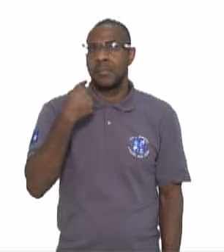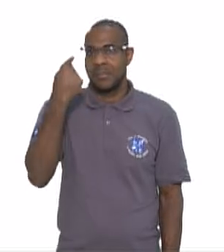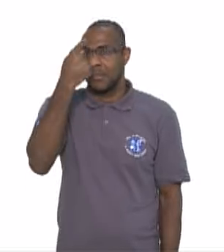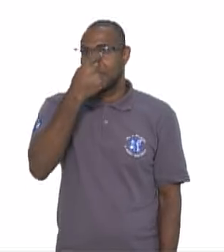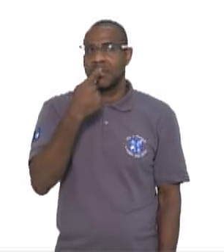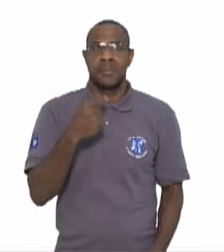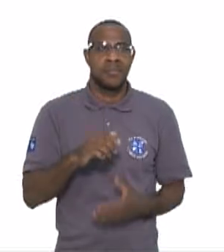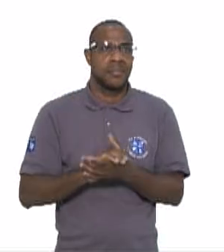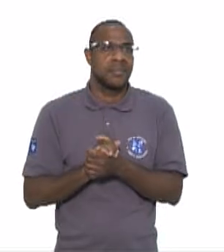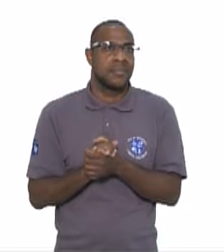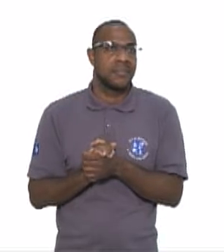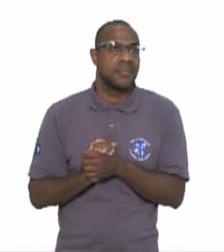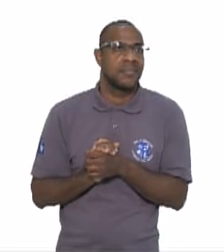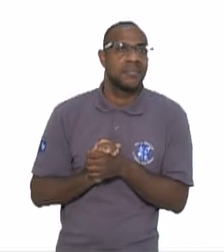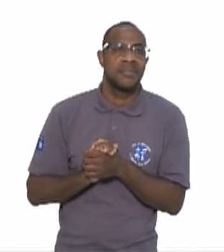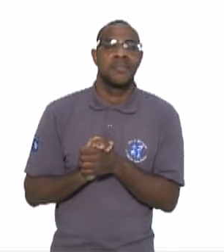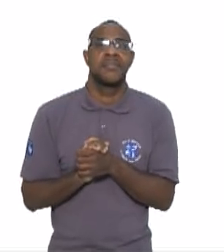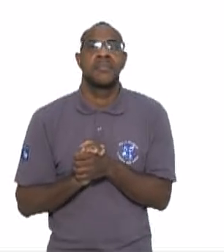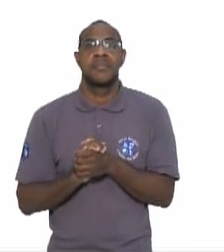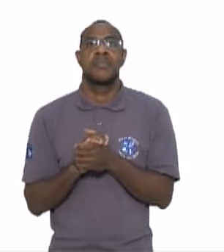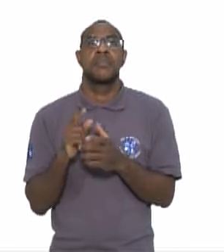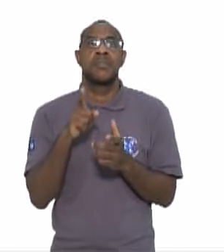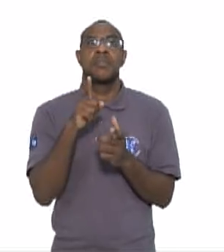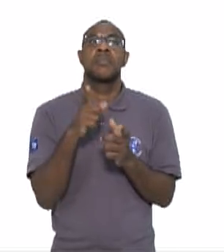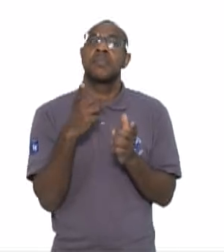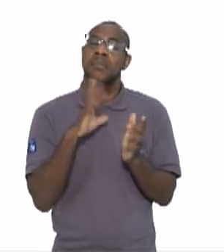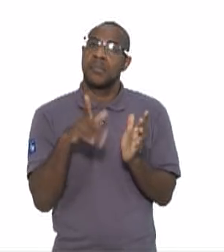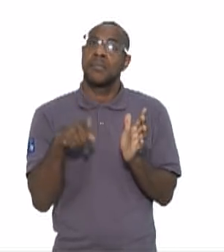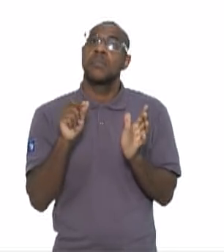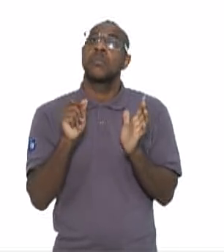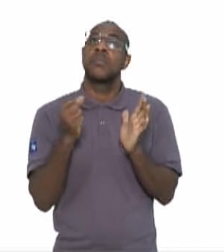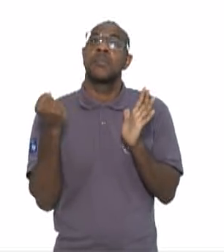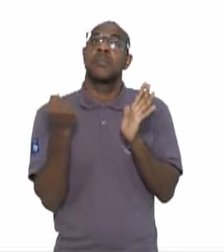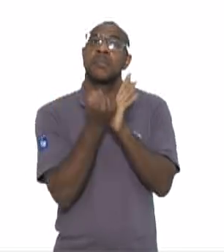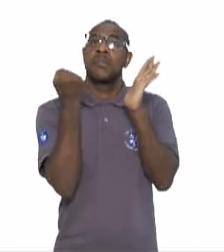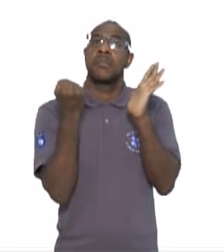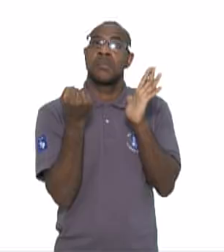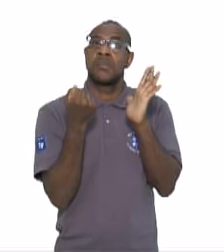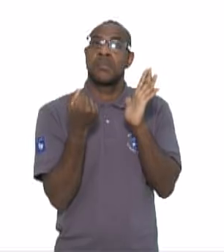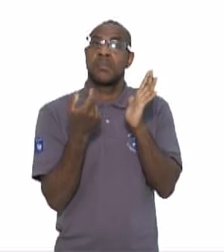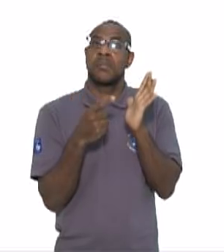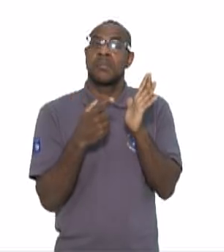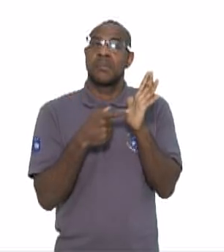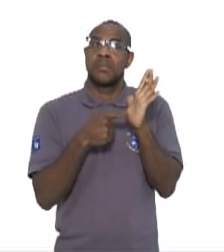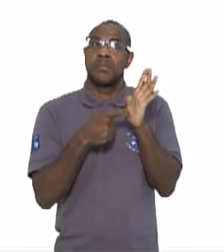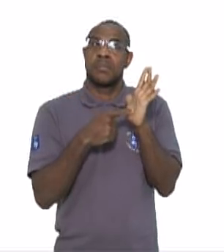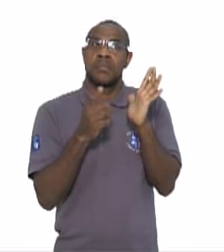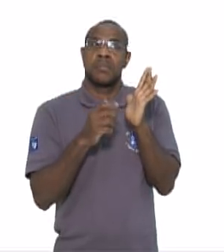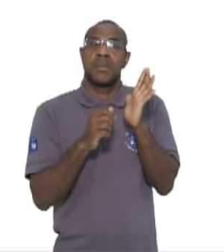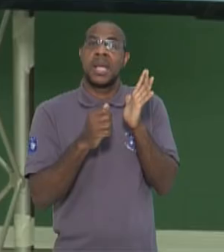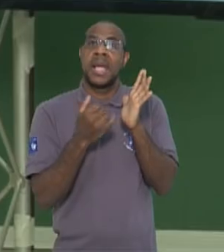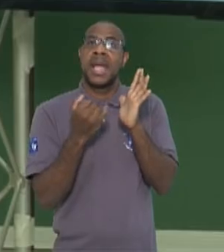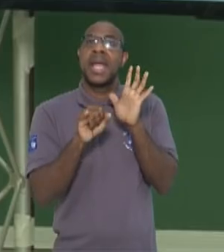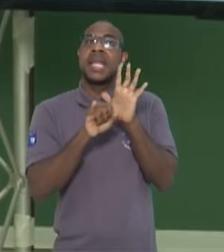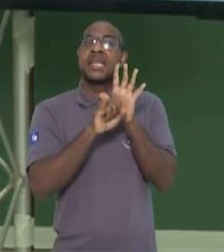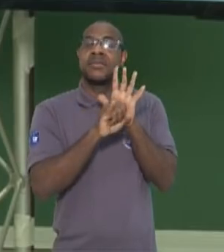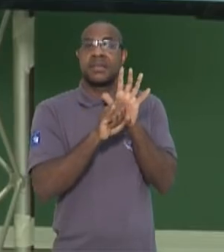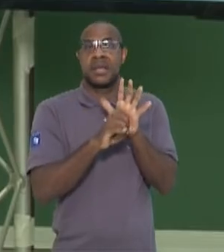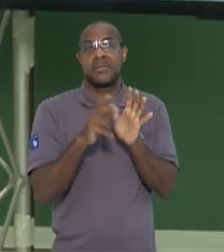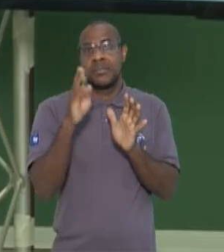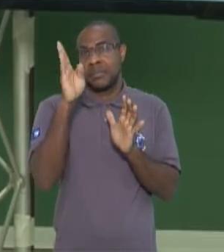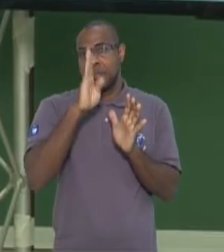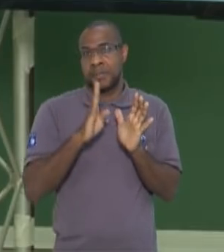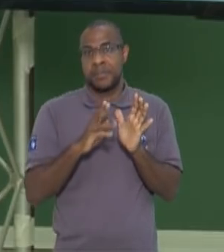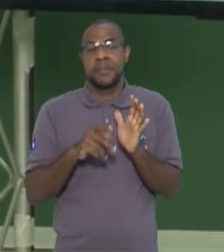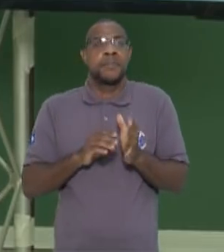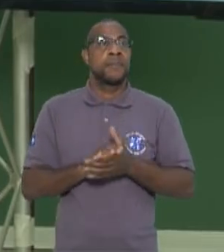porque o Maractã ele acabou assumindo essa identidade assim para tratar do Brasil mesmo. Agora a gente já vai começar o nosso quiz.